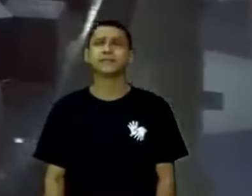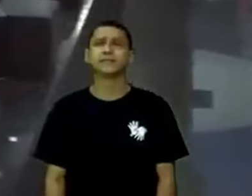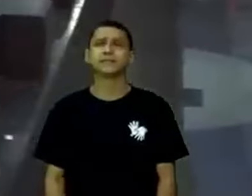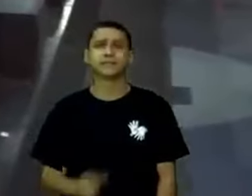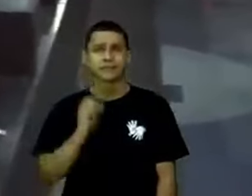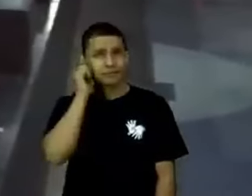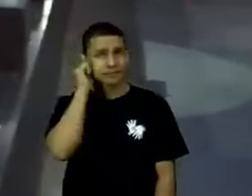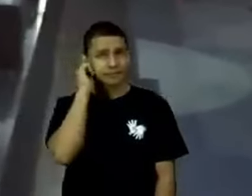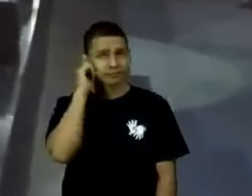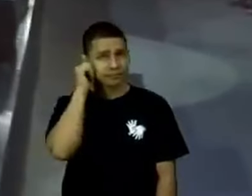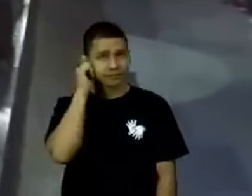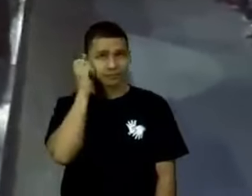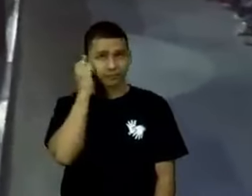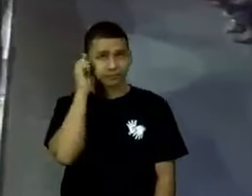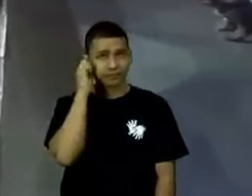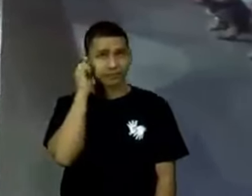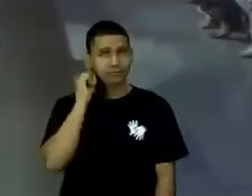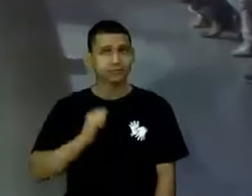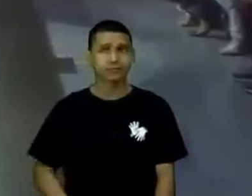vir.